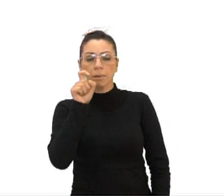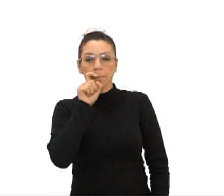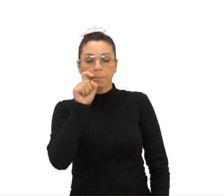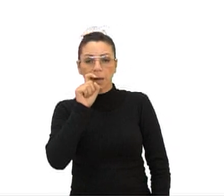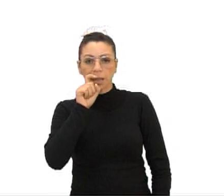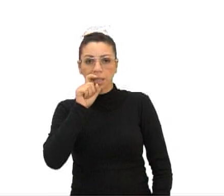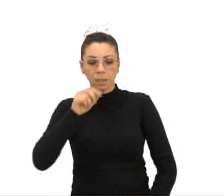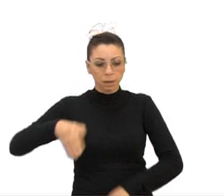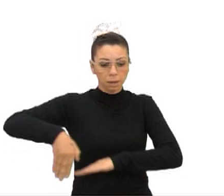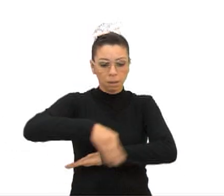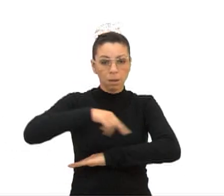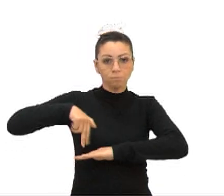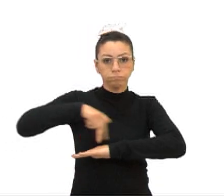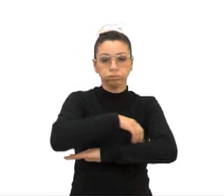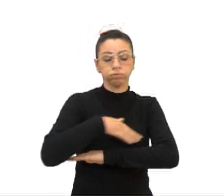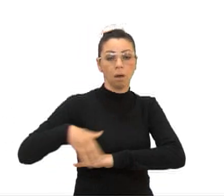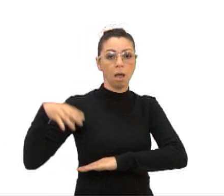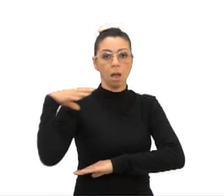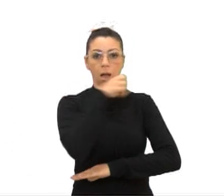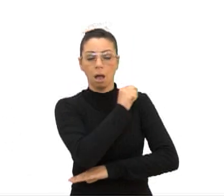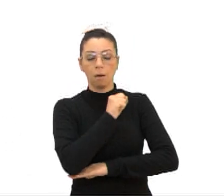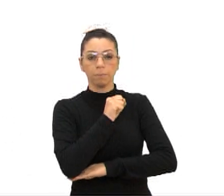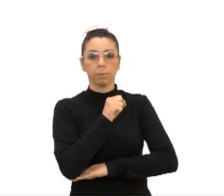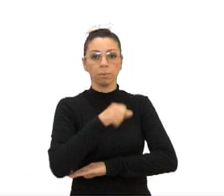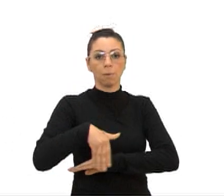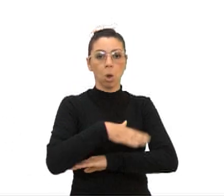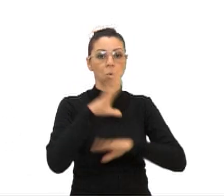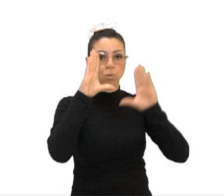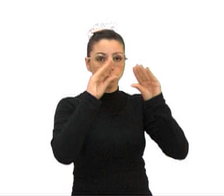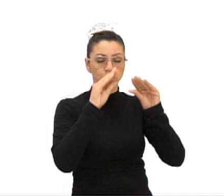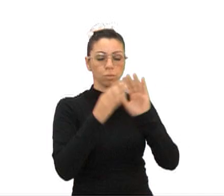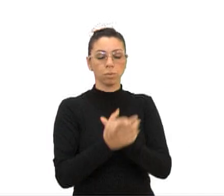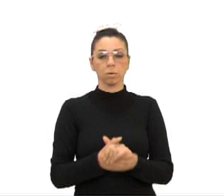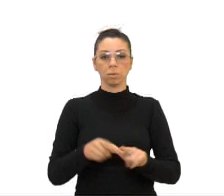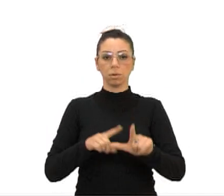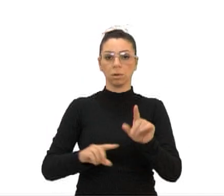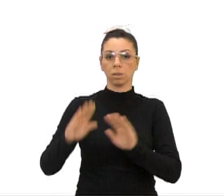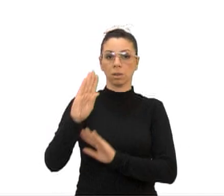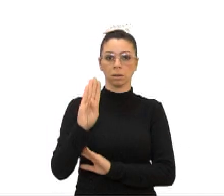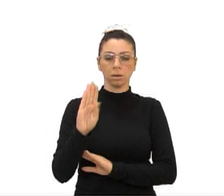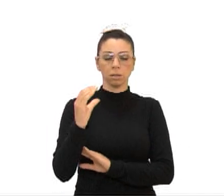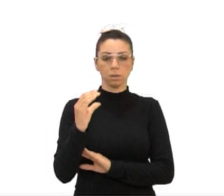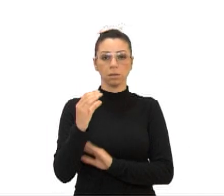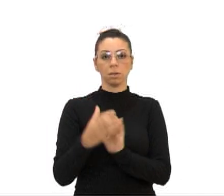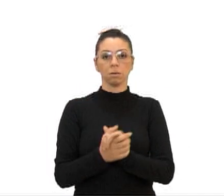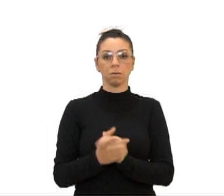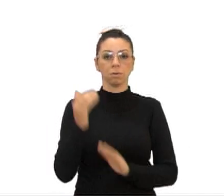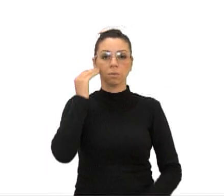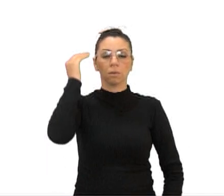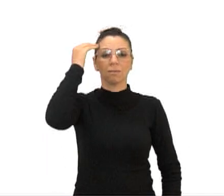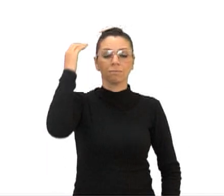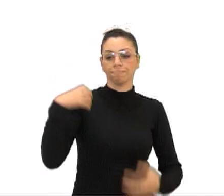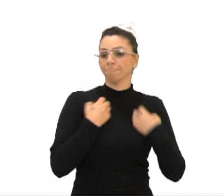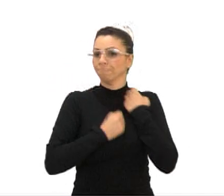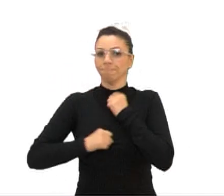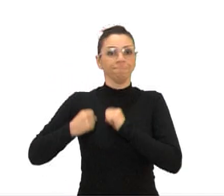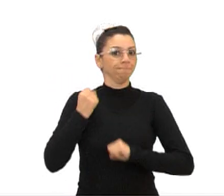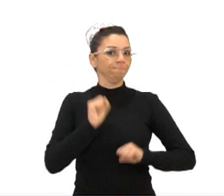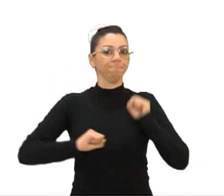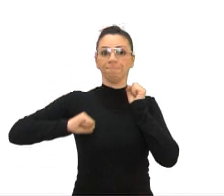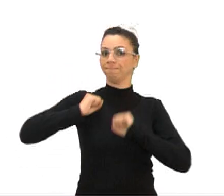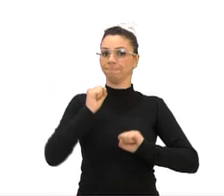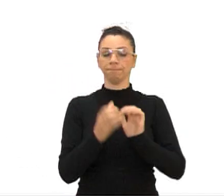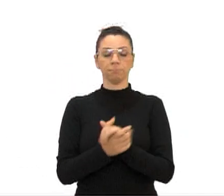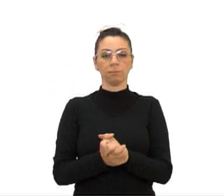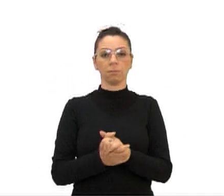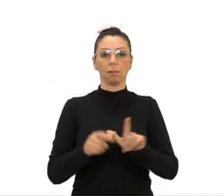ruas escuras. Na letra C, os adolescentes ficam inquietos em casa. E na letra